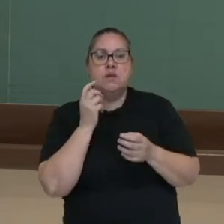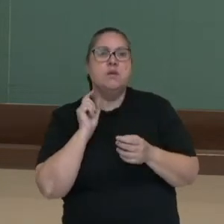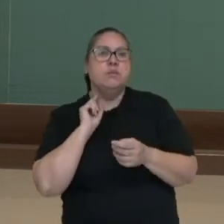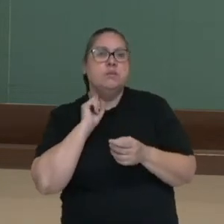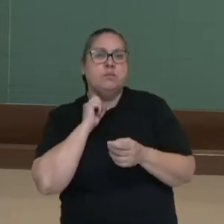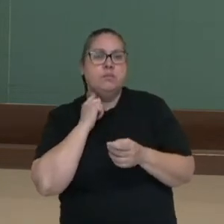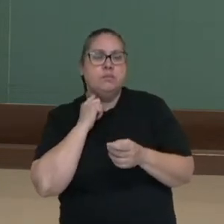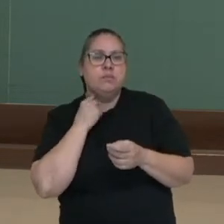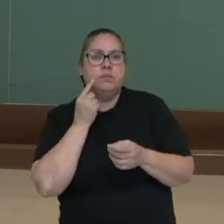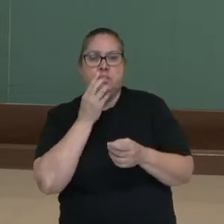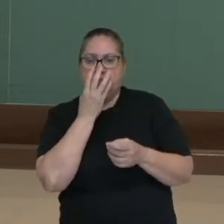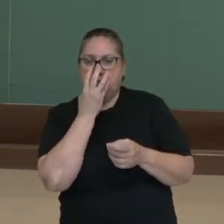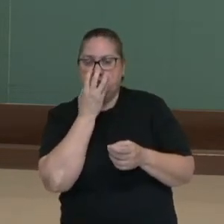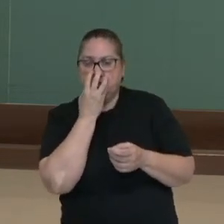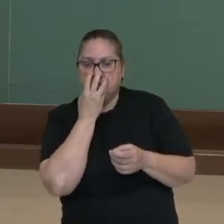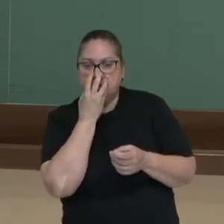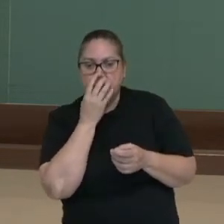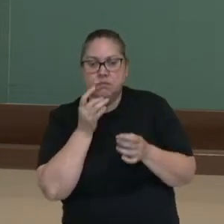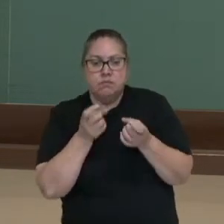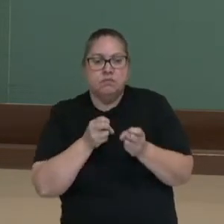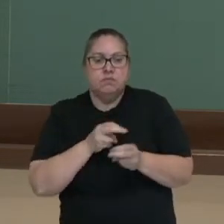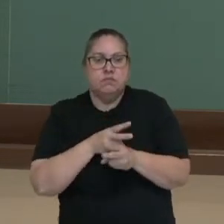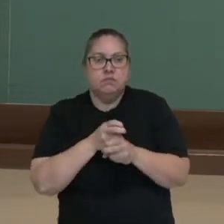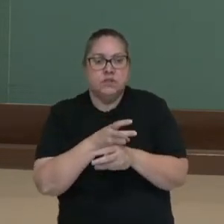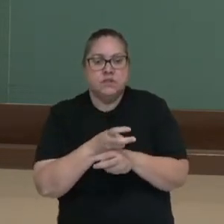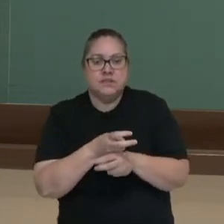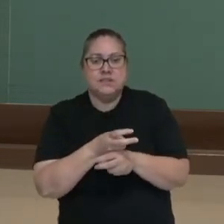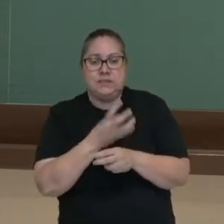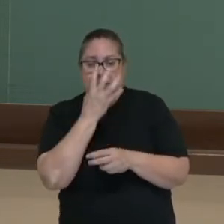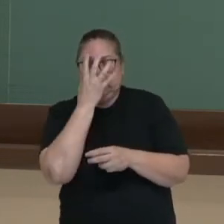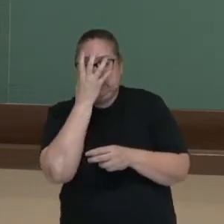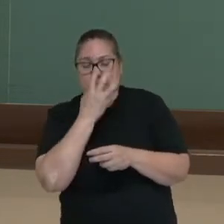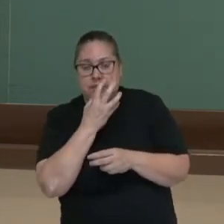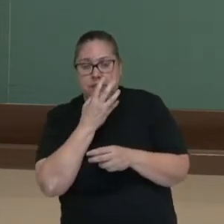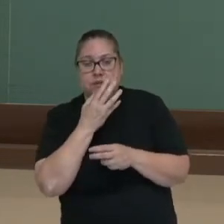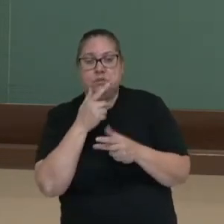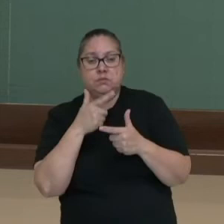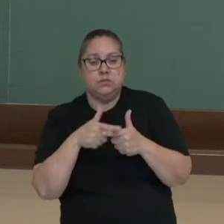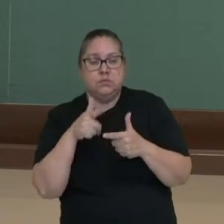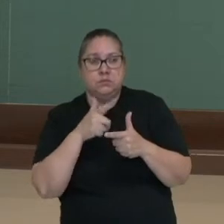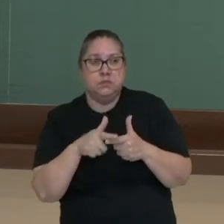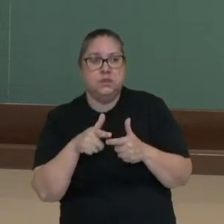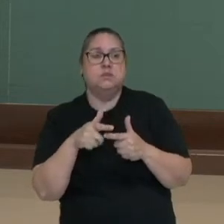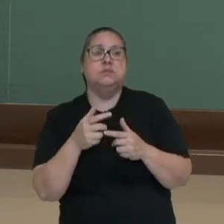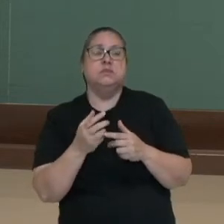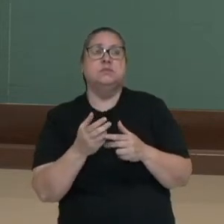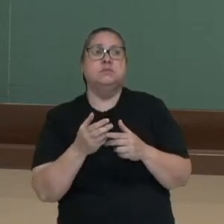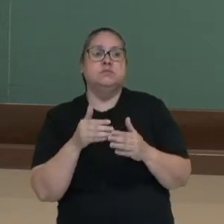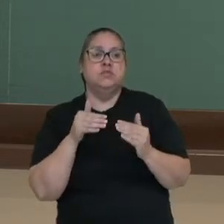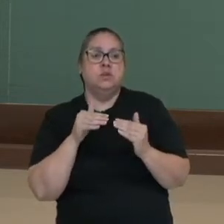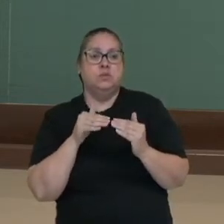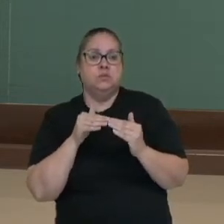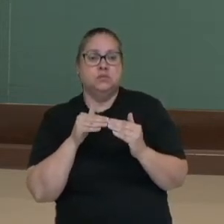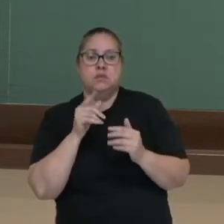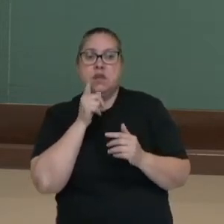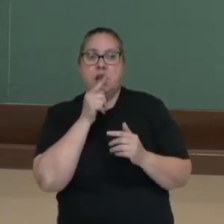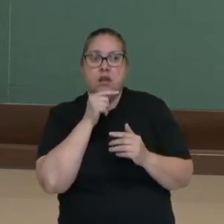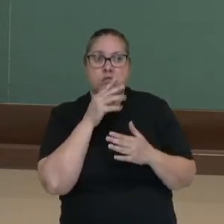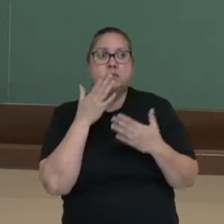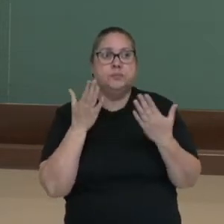as águas e gerando sérios problemas de saúde para a população se ela tiver contato com essa água. Então, mais uma